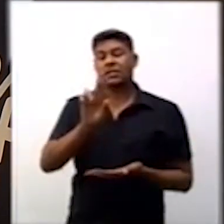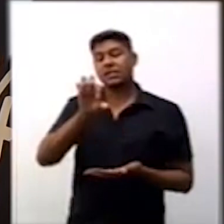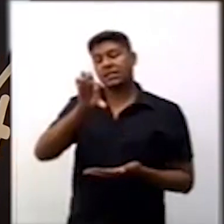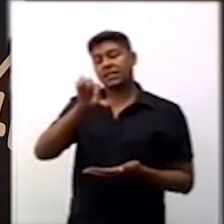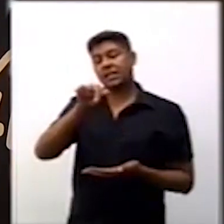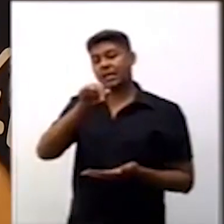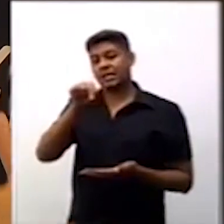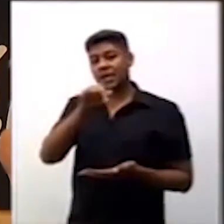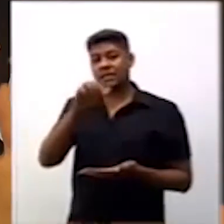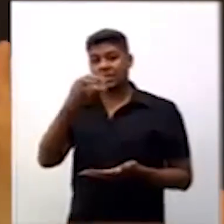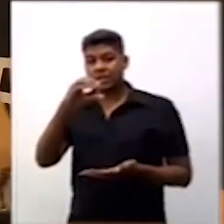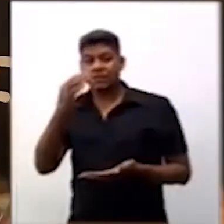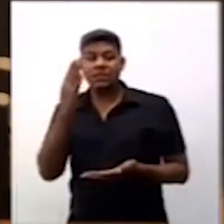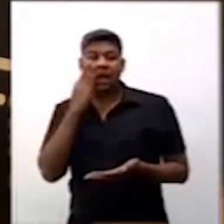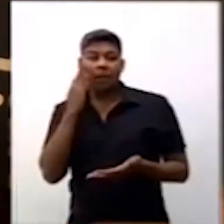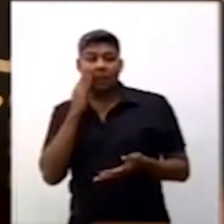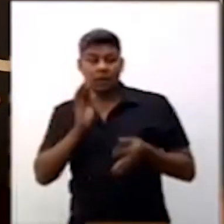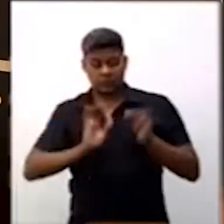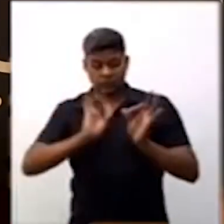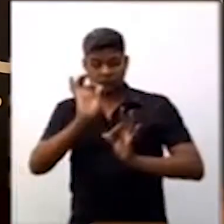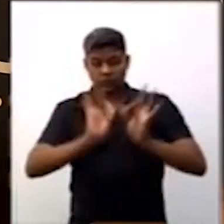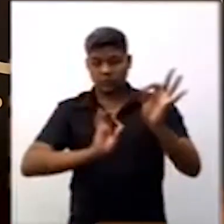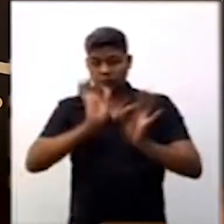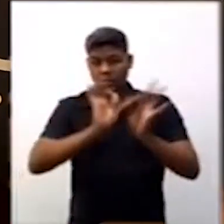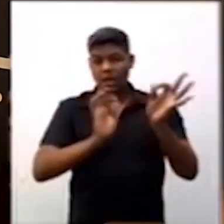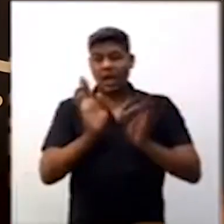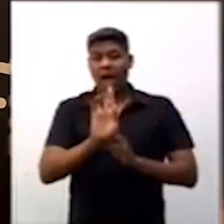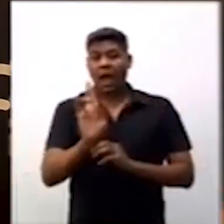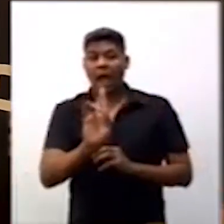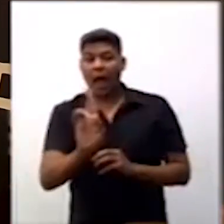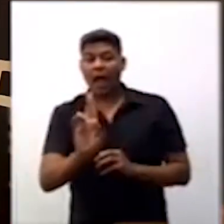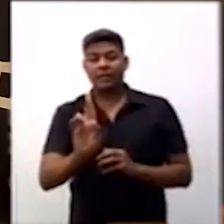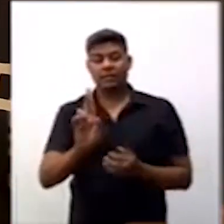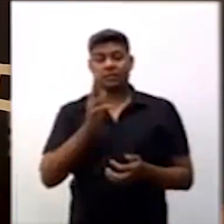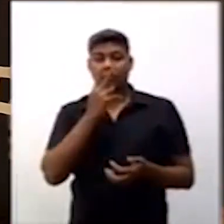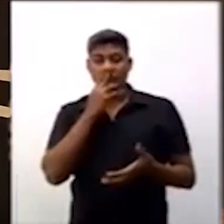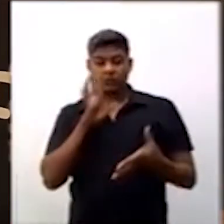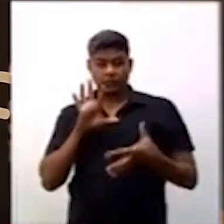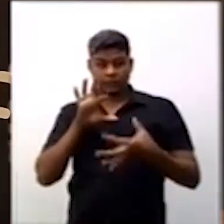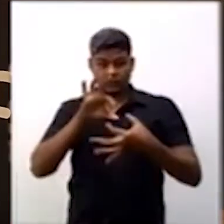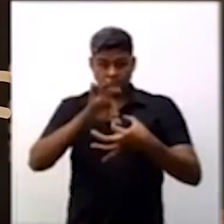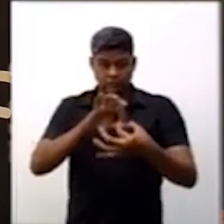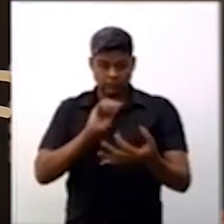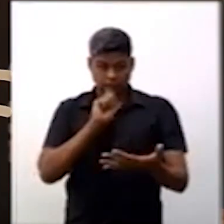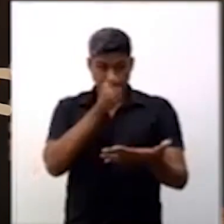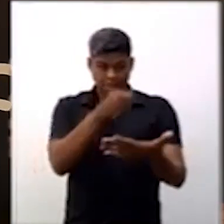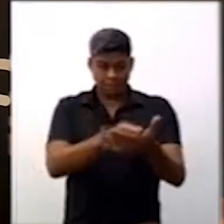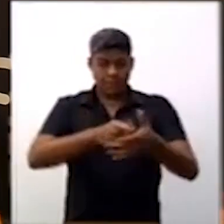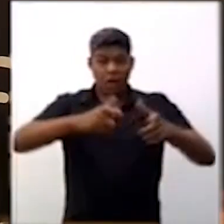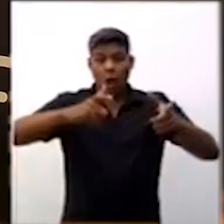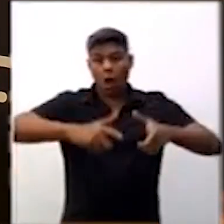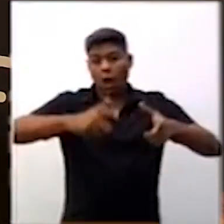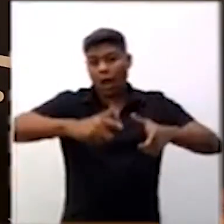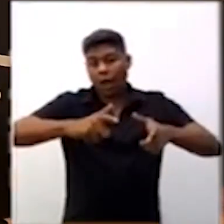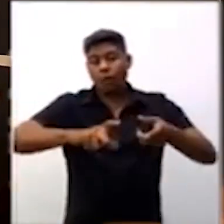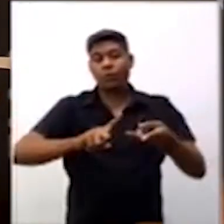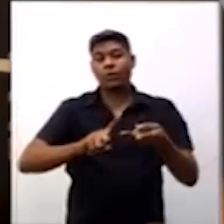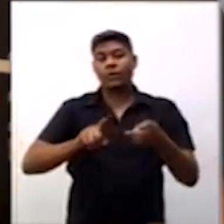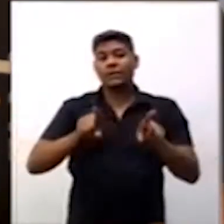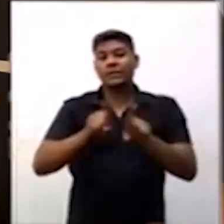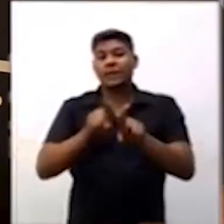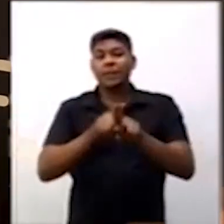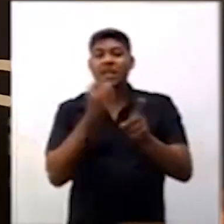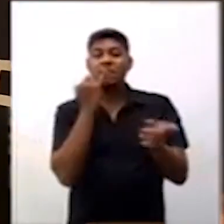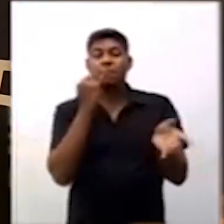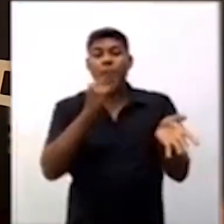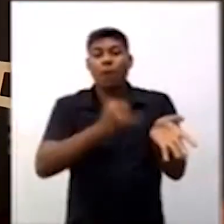169,77. A composição do valor em reais tem a ver com a tarifa que se paga no local, tem a ver com